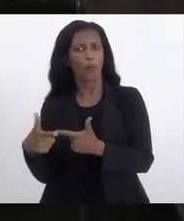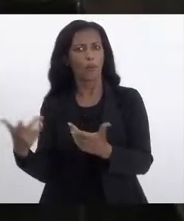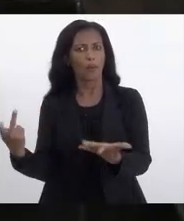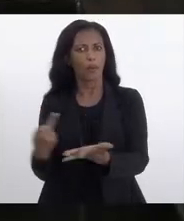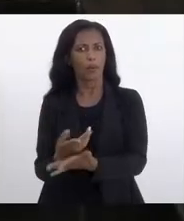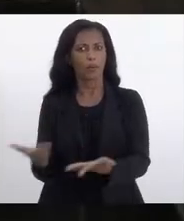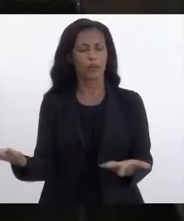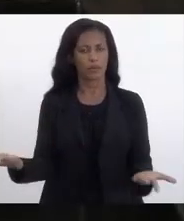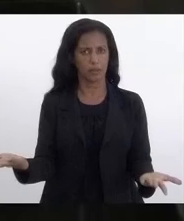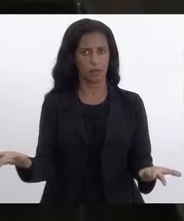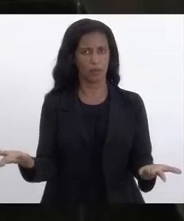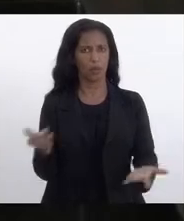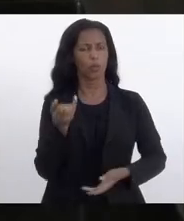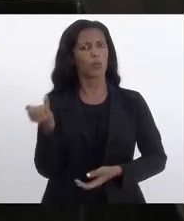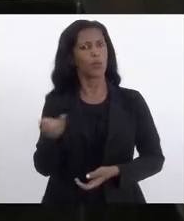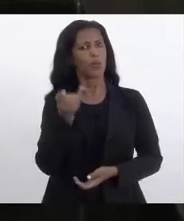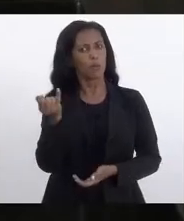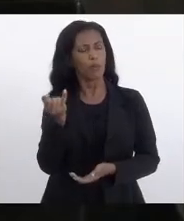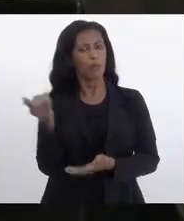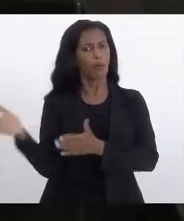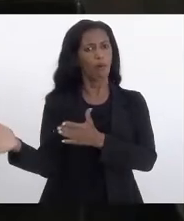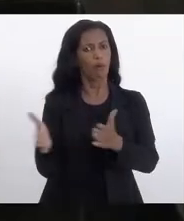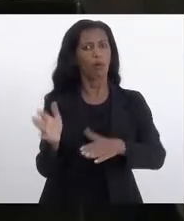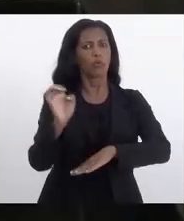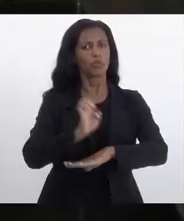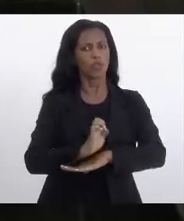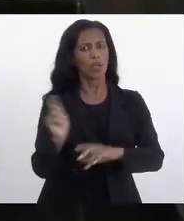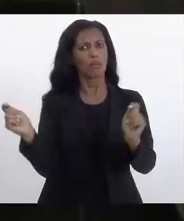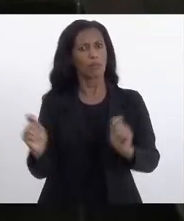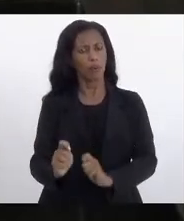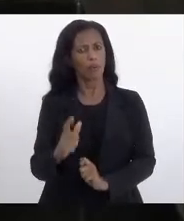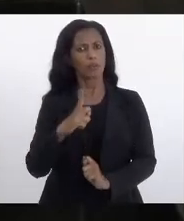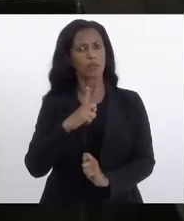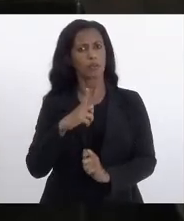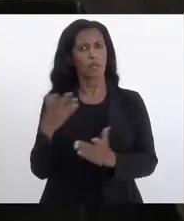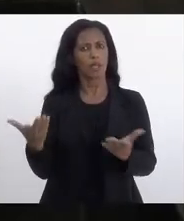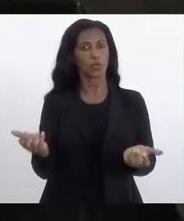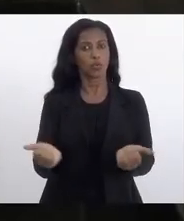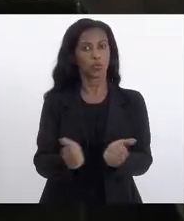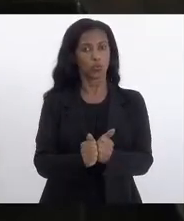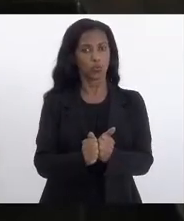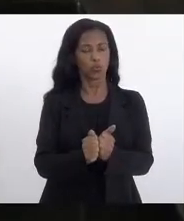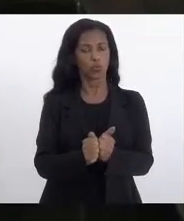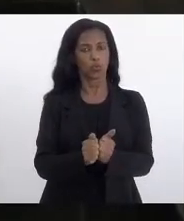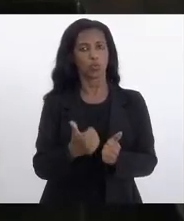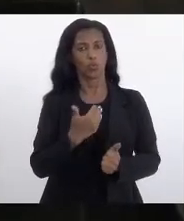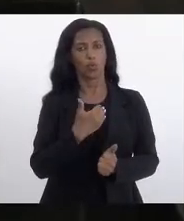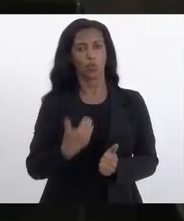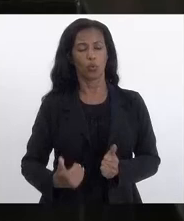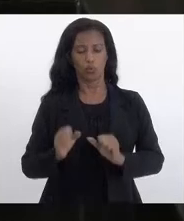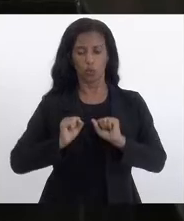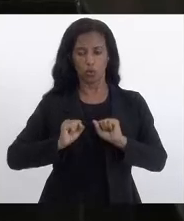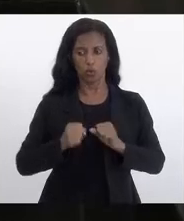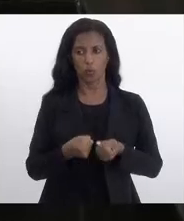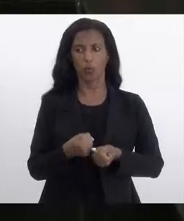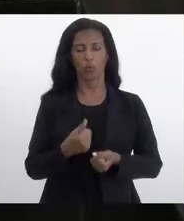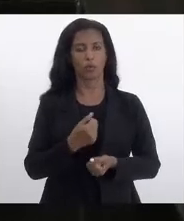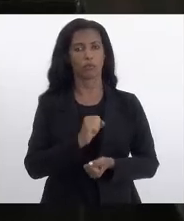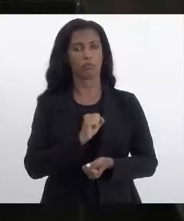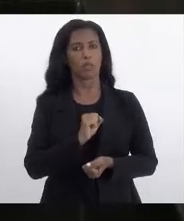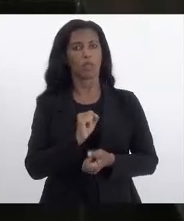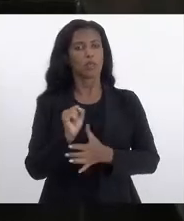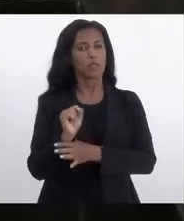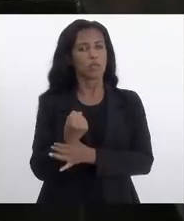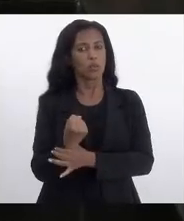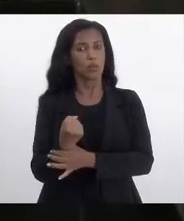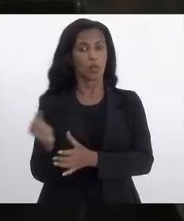mesmo. O que importa é que, eventualmente, o Estado possa estar, através de seus agentes públicos, através de suas forças de segurança,